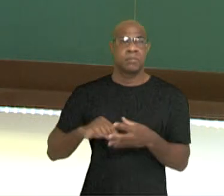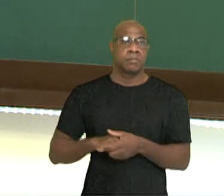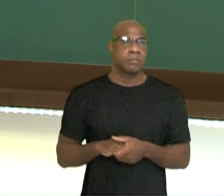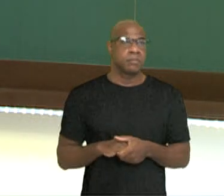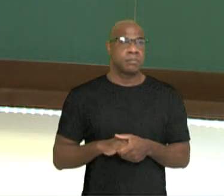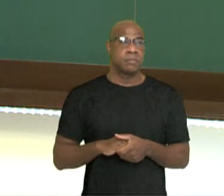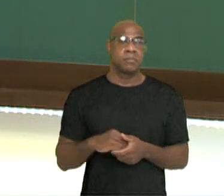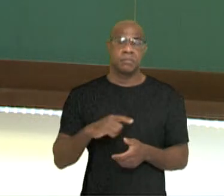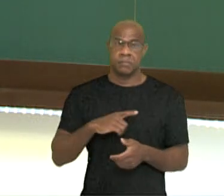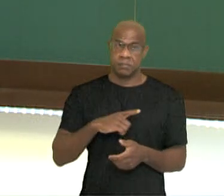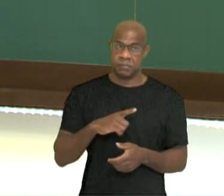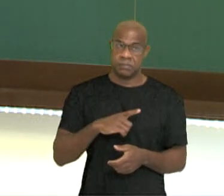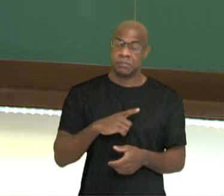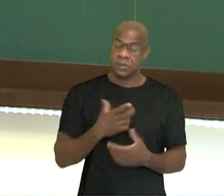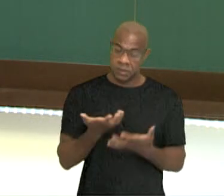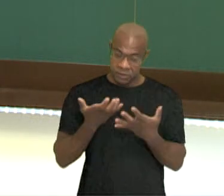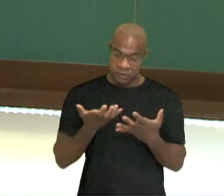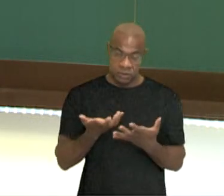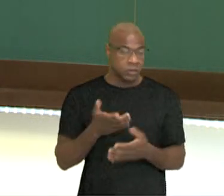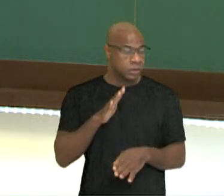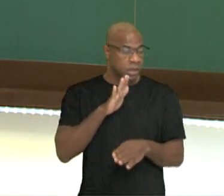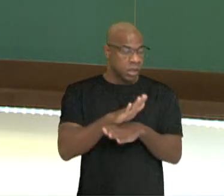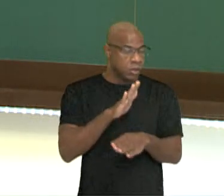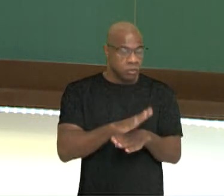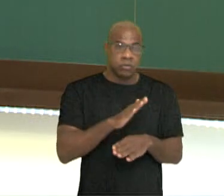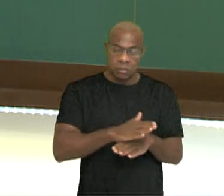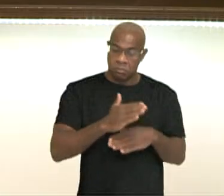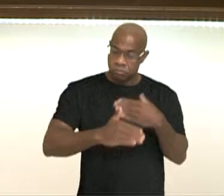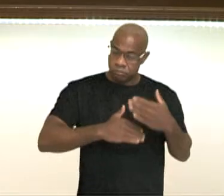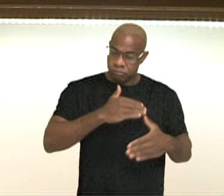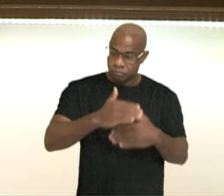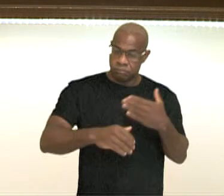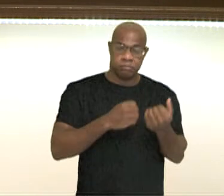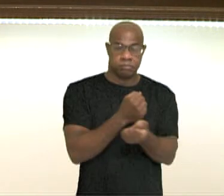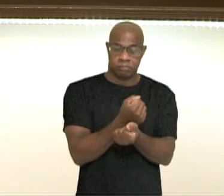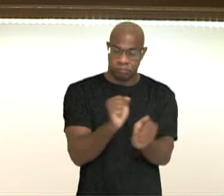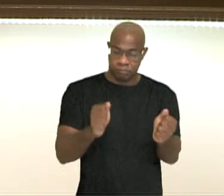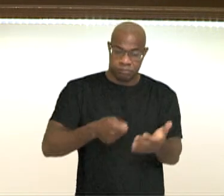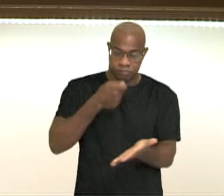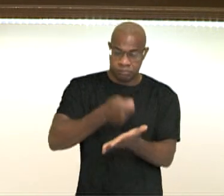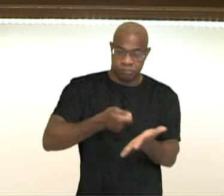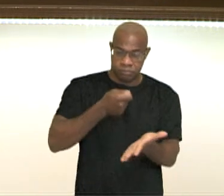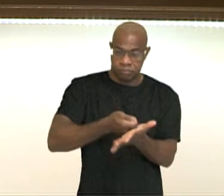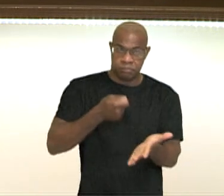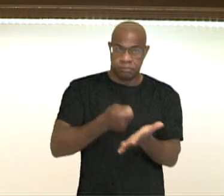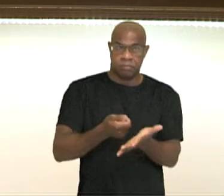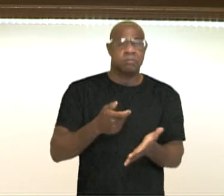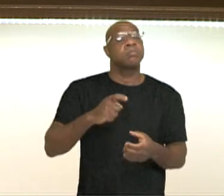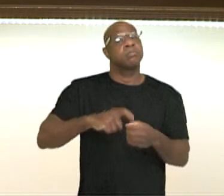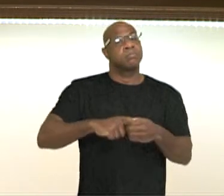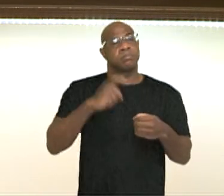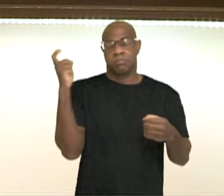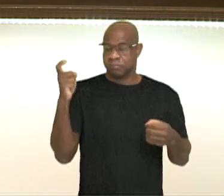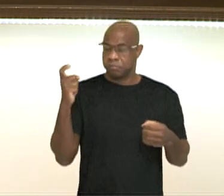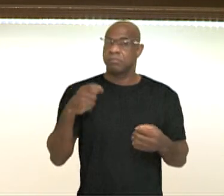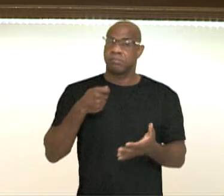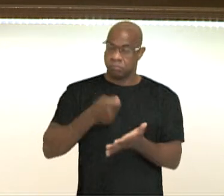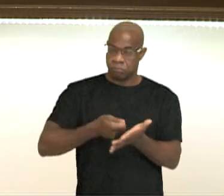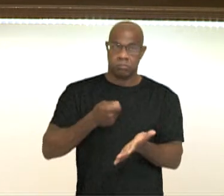exigia melhores condições de trabalho num primeiro momento, mas ao fim ele vai lutar de fato pela independência desse